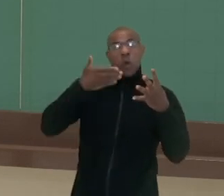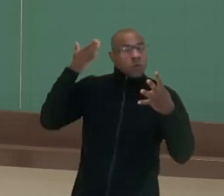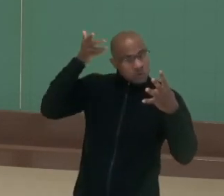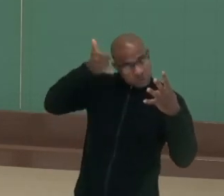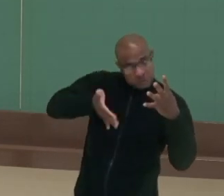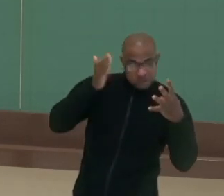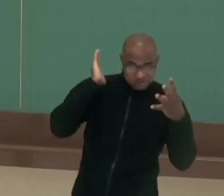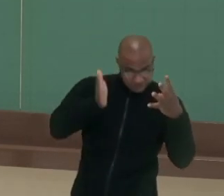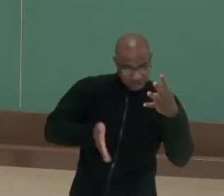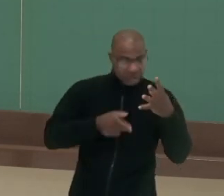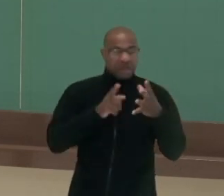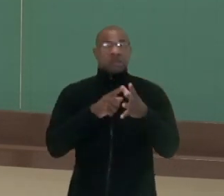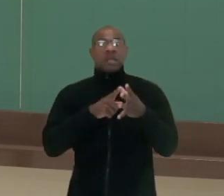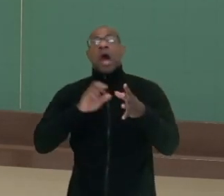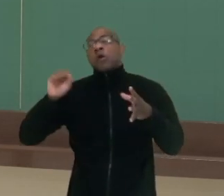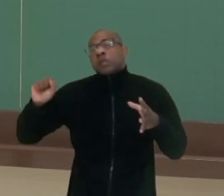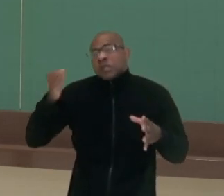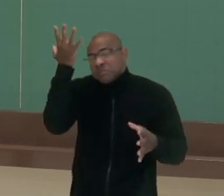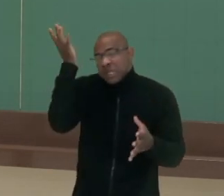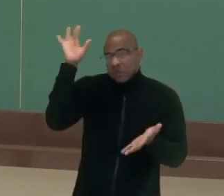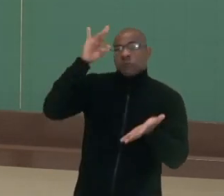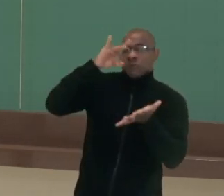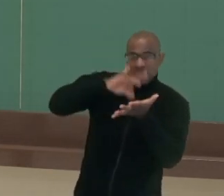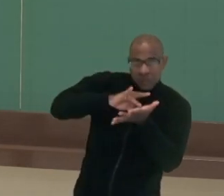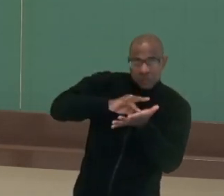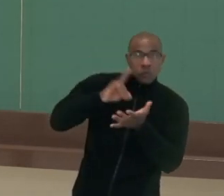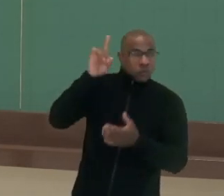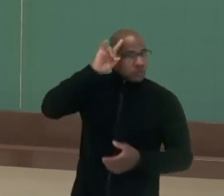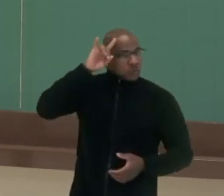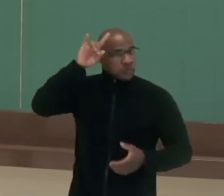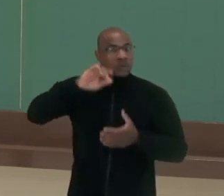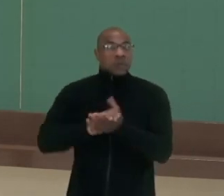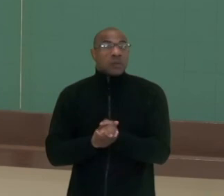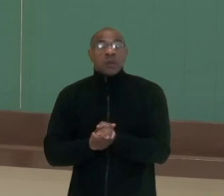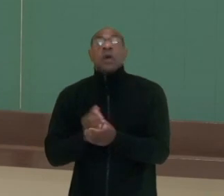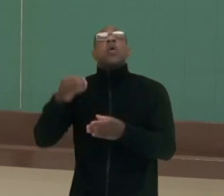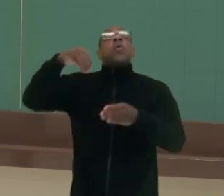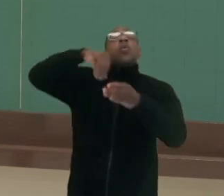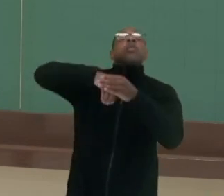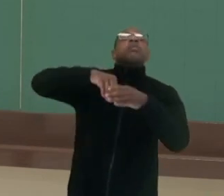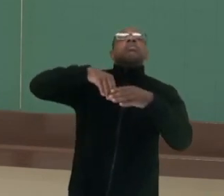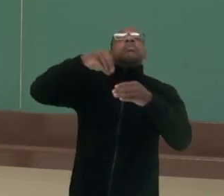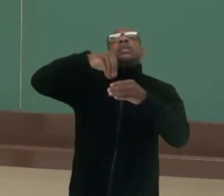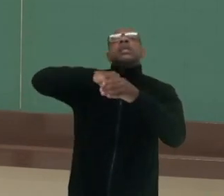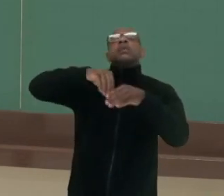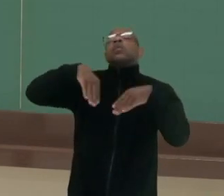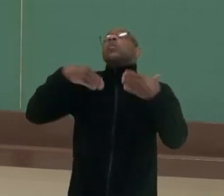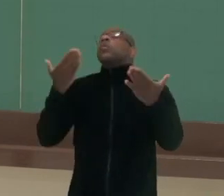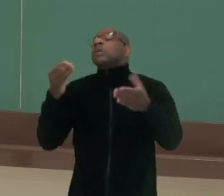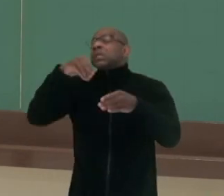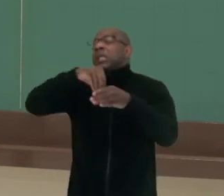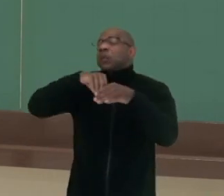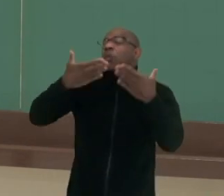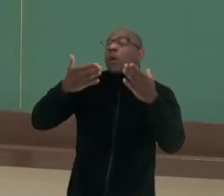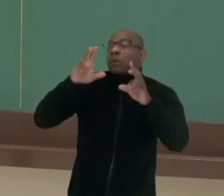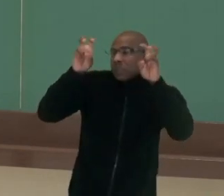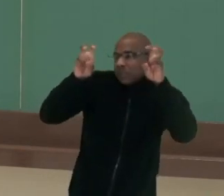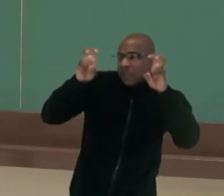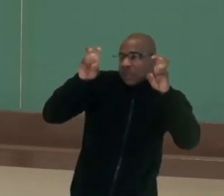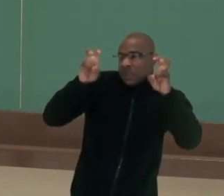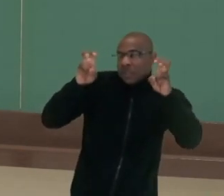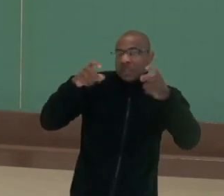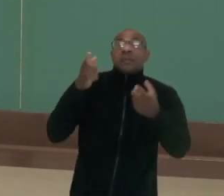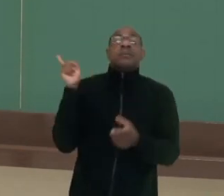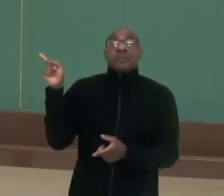indireto, fatos reais ou cotidianos. Dentro de qual temática? Coisas que deixam você mais